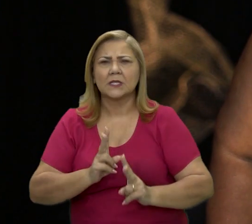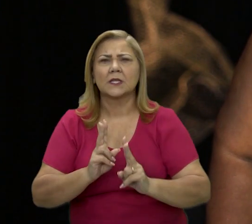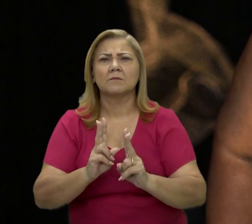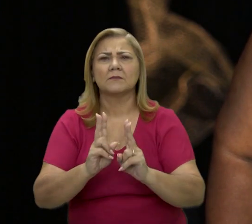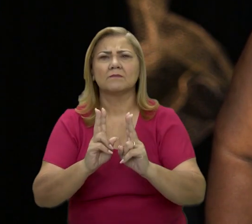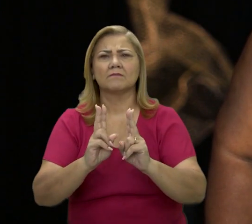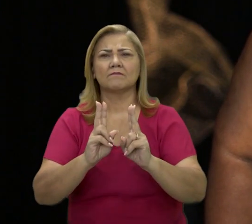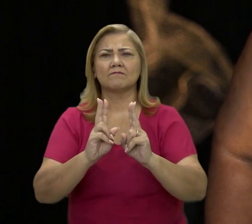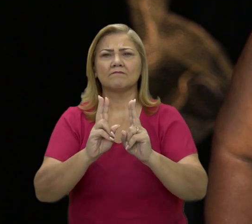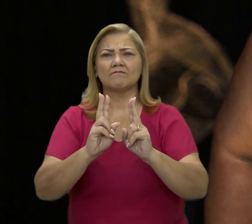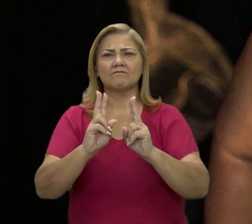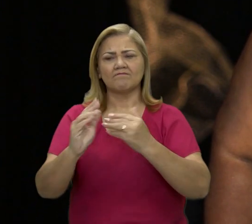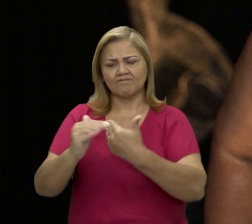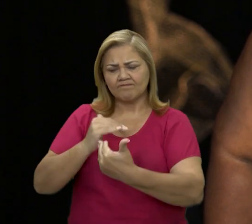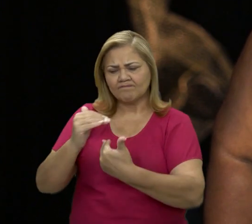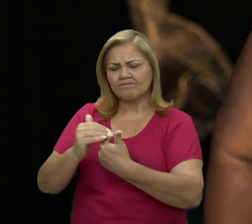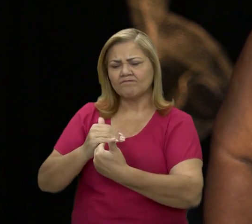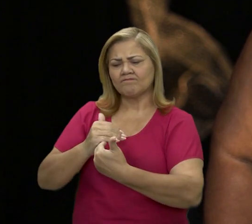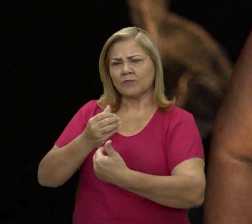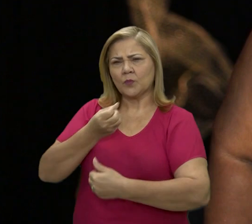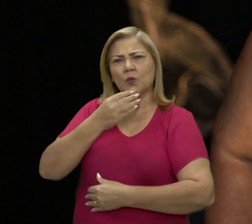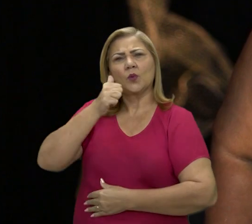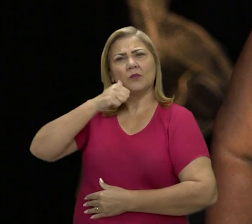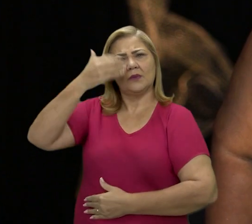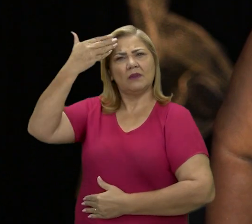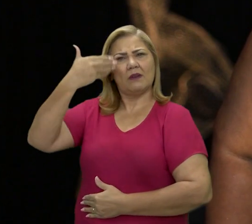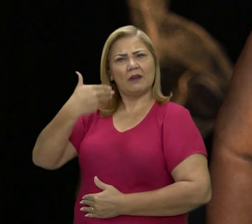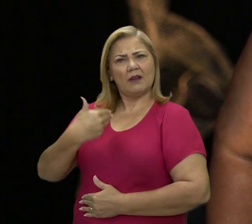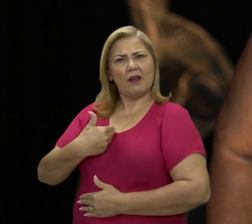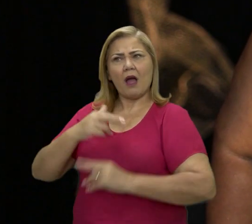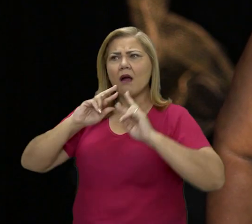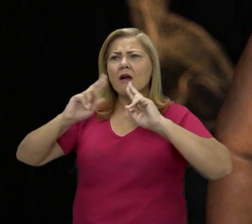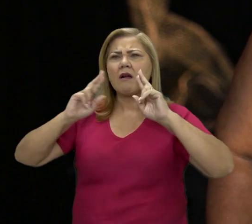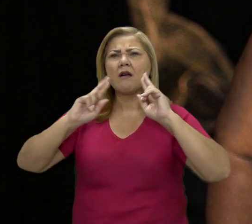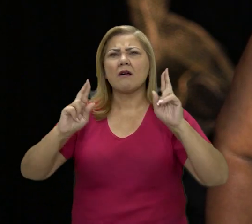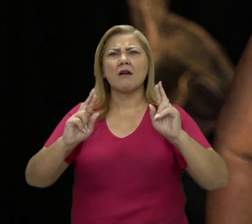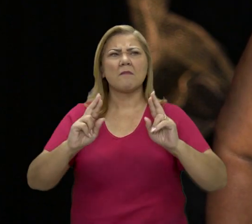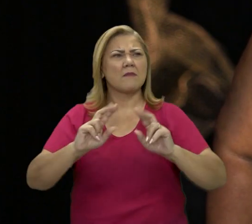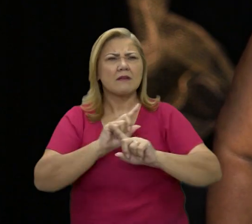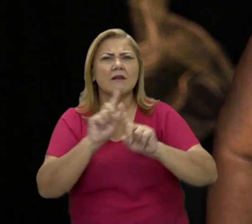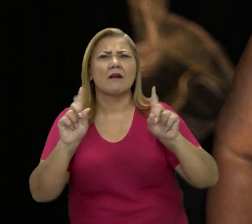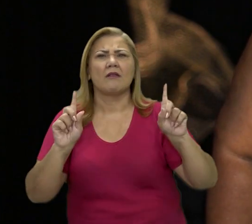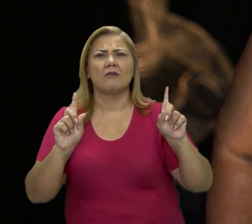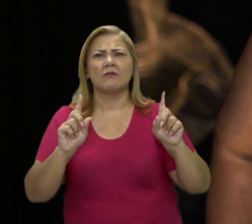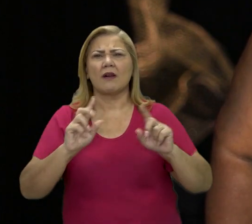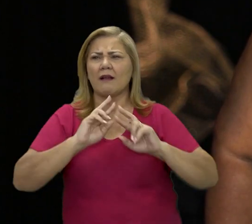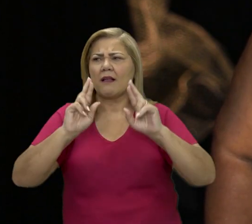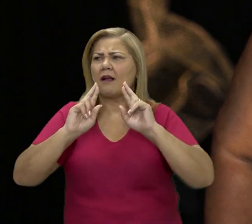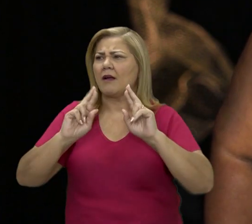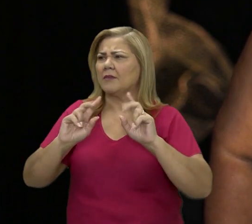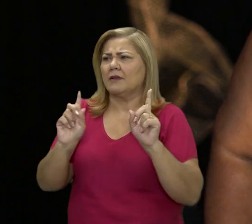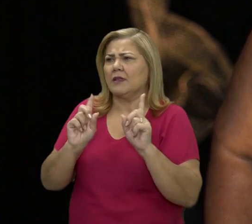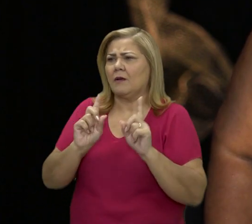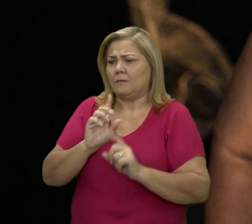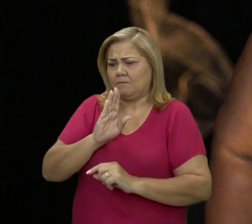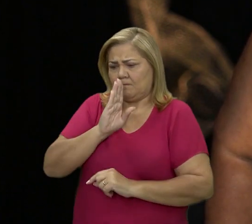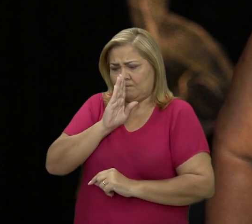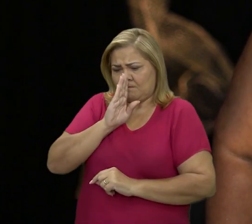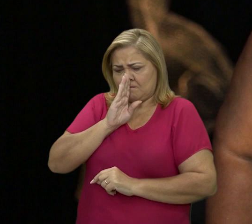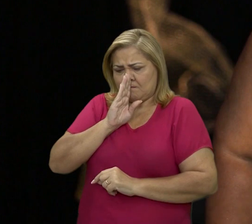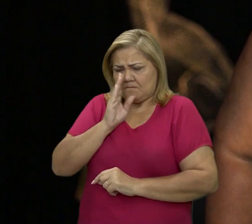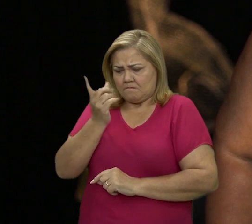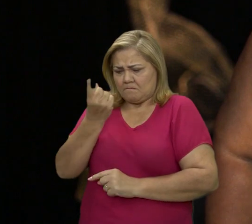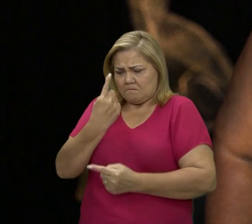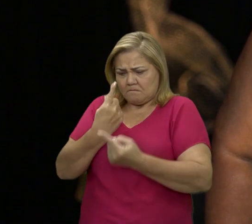em silêncio. Eu deveria ficar sempre quieta. Eu fui educada para ser uma boa mulher. Que não reclama, que não